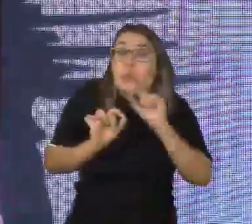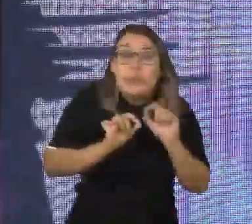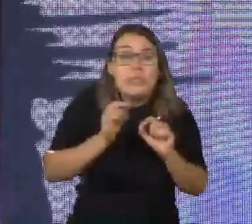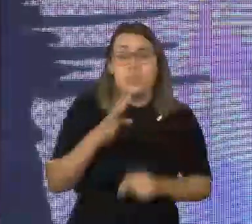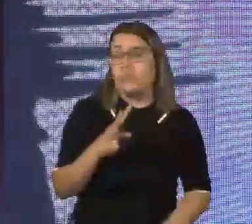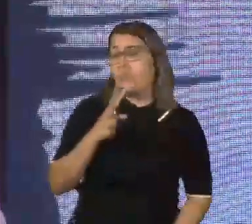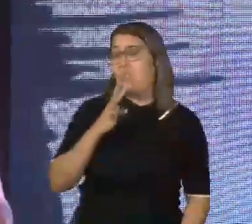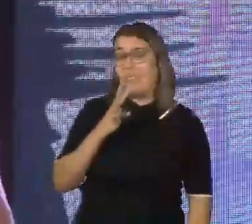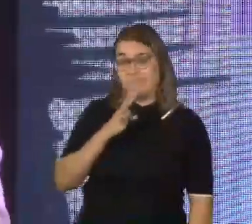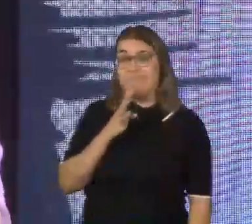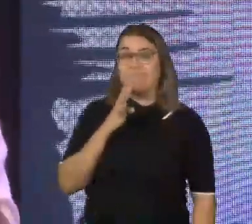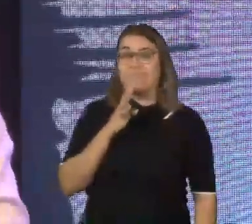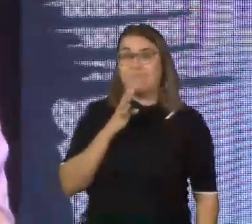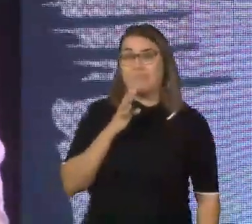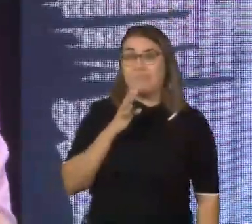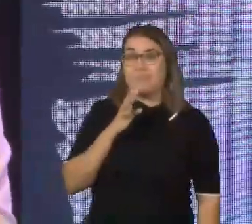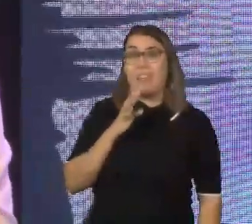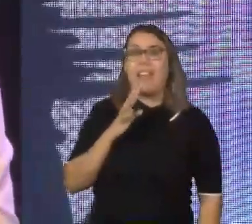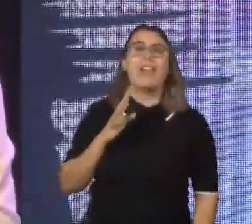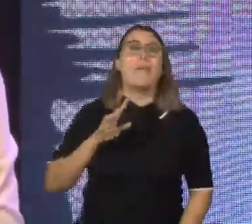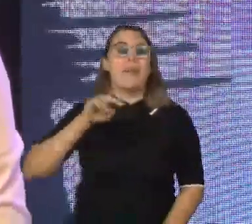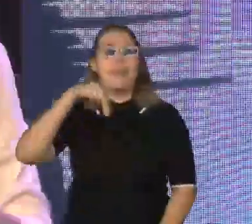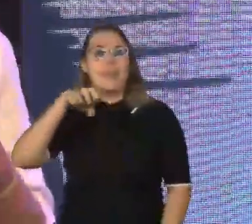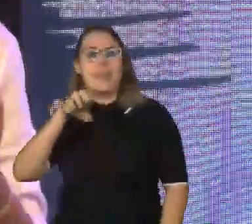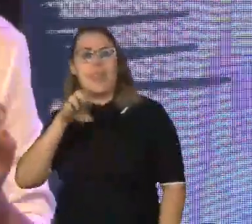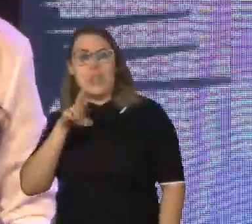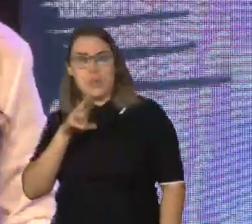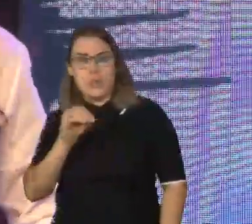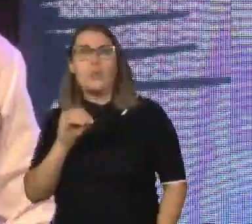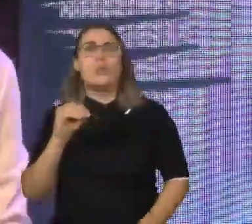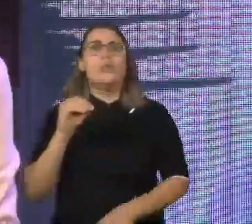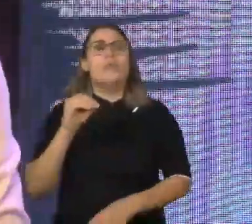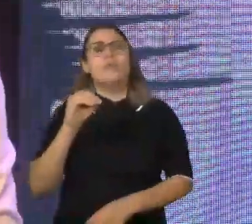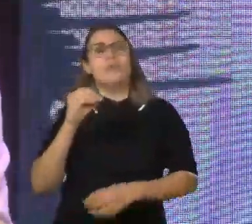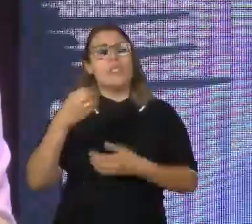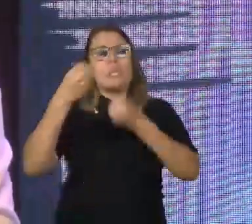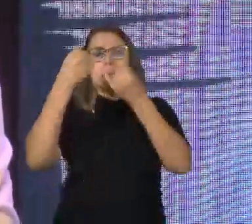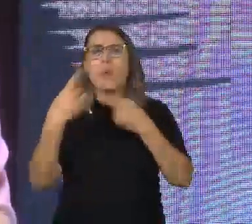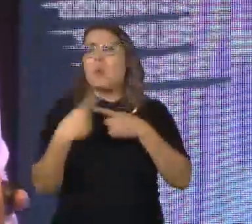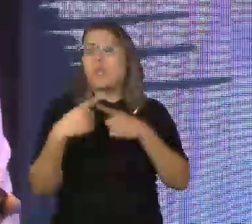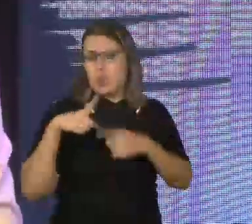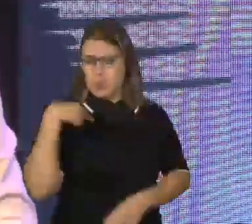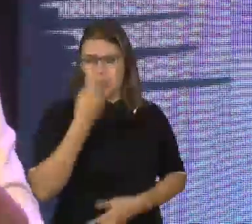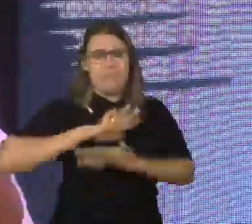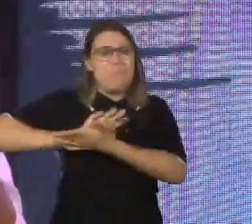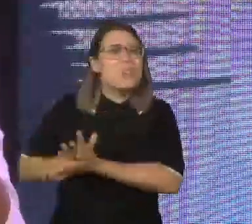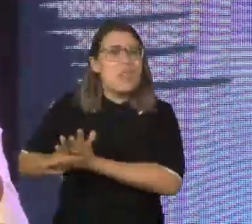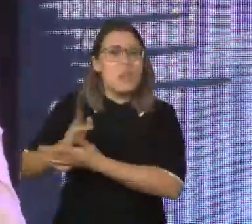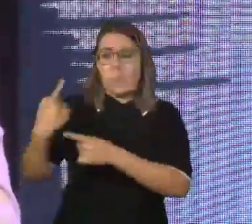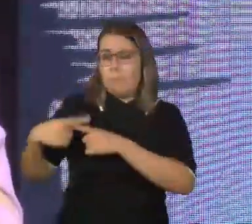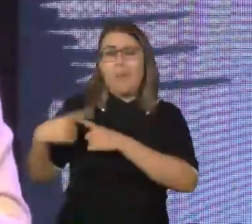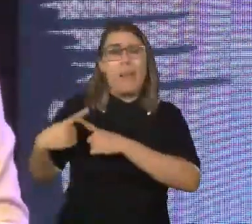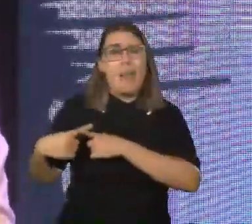não conhecemos. E isso a neurociência explica. Por que que nós somos preconceituosos? Por isso, porque